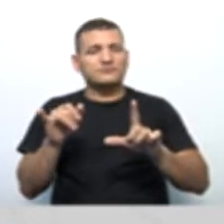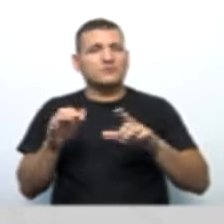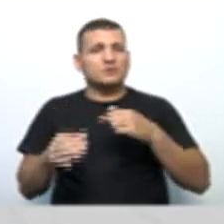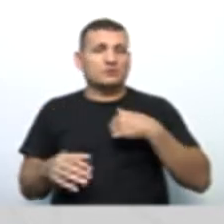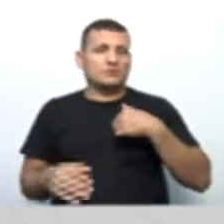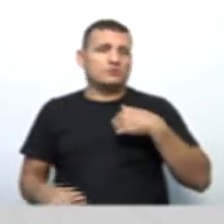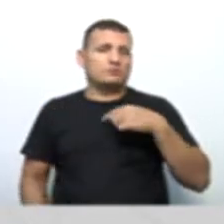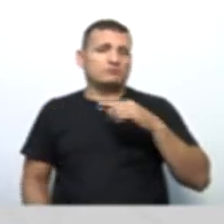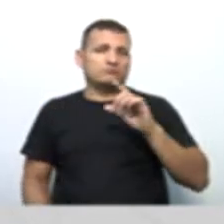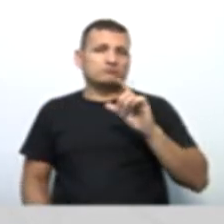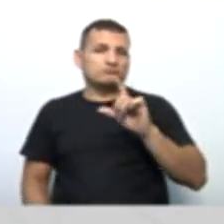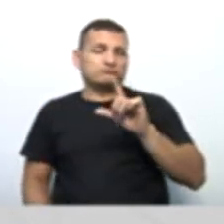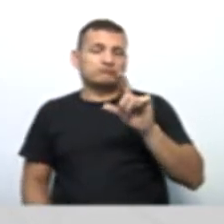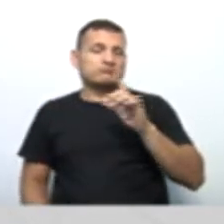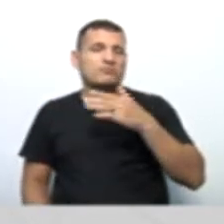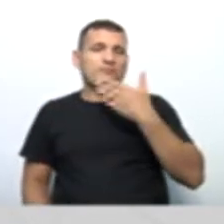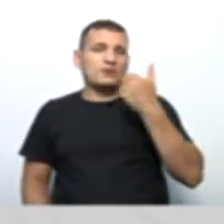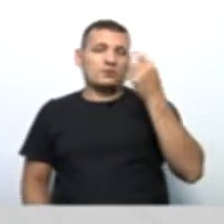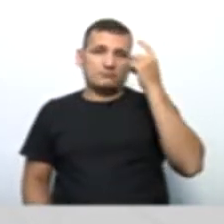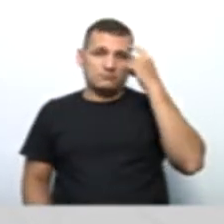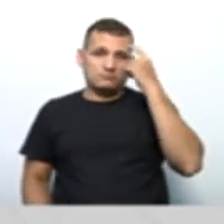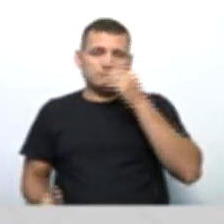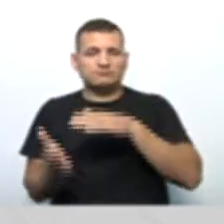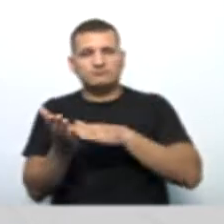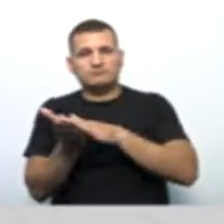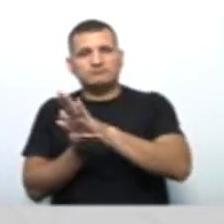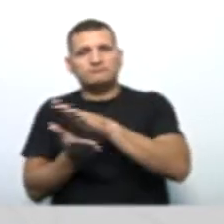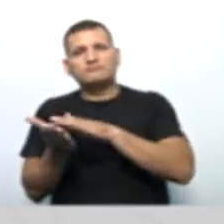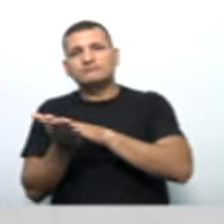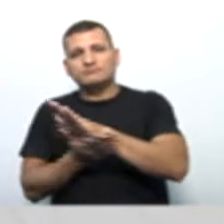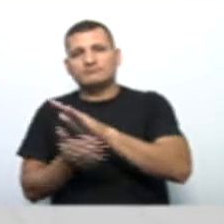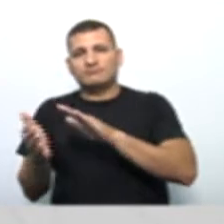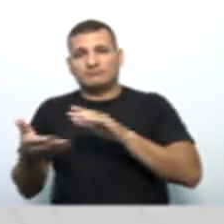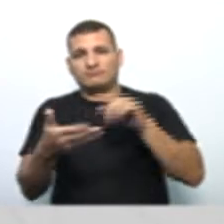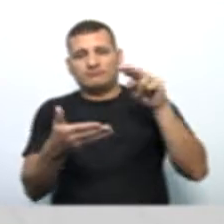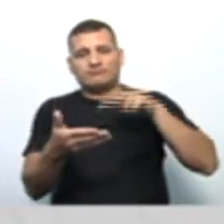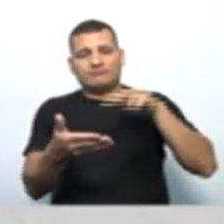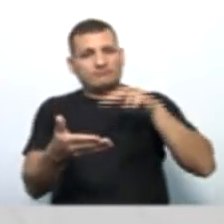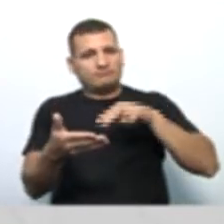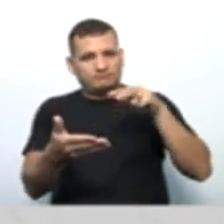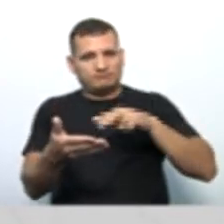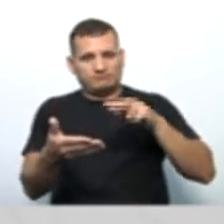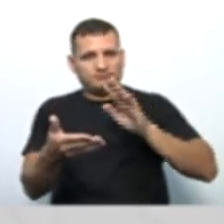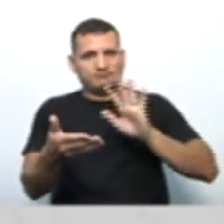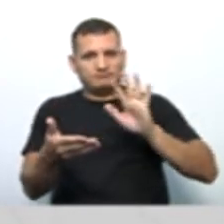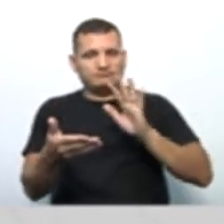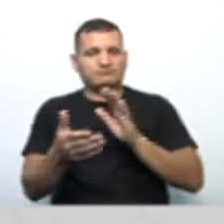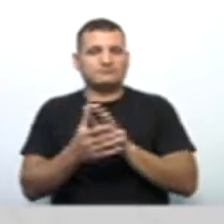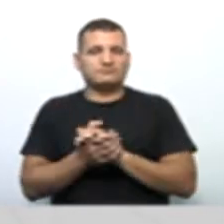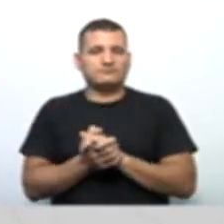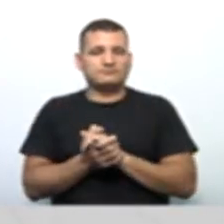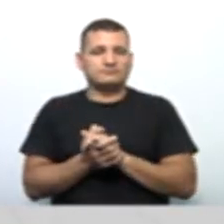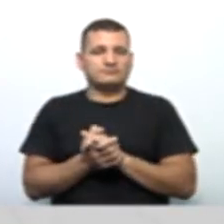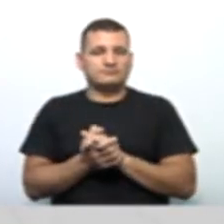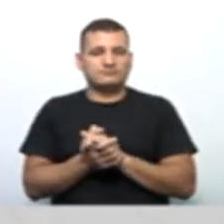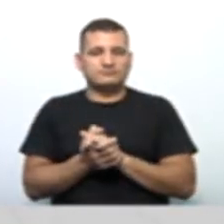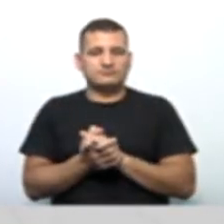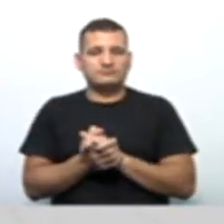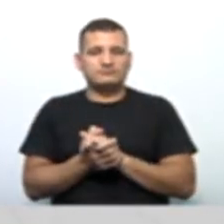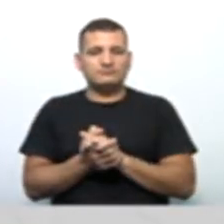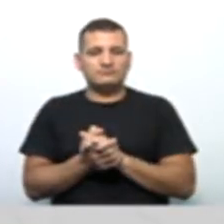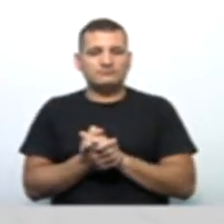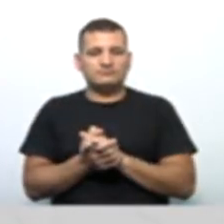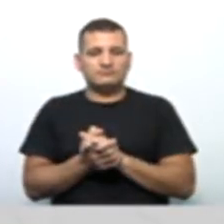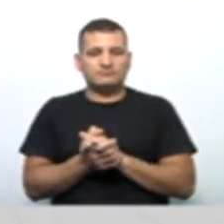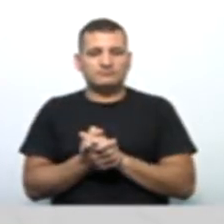prefiro imprimir as coisas para poder ler quando eu é muito grande a leitura e assim a gente não consegue ter